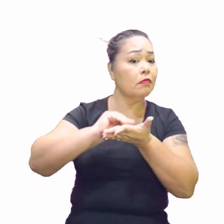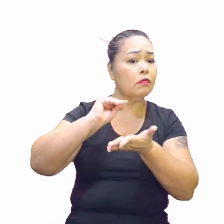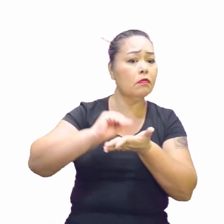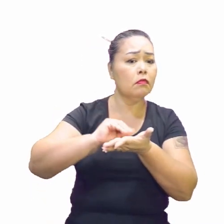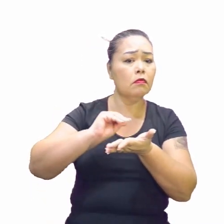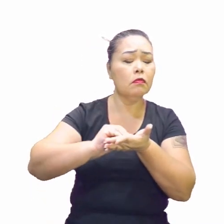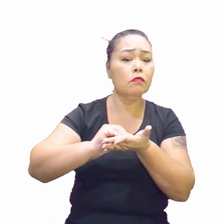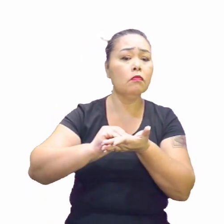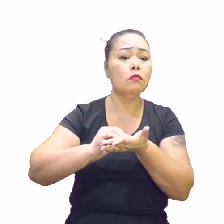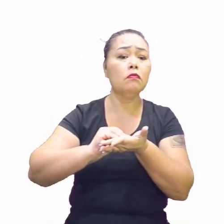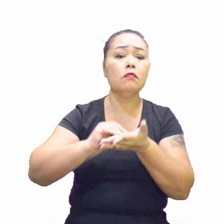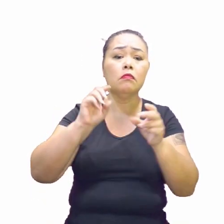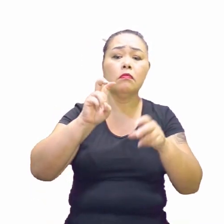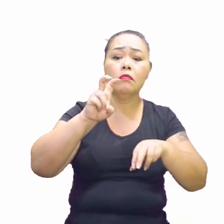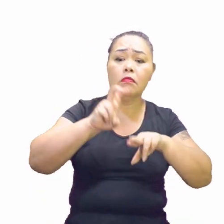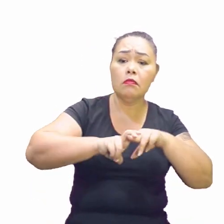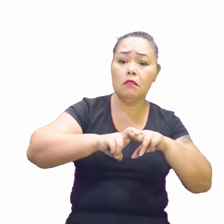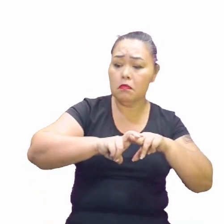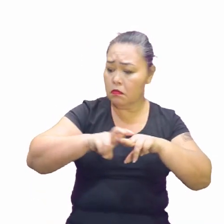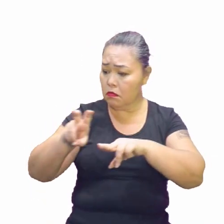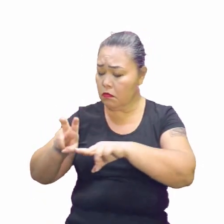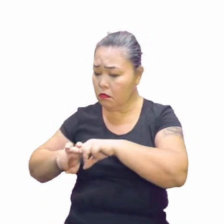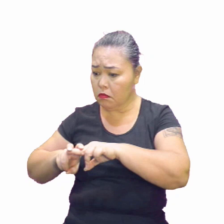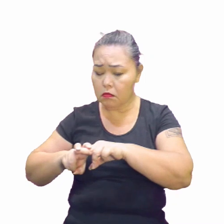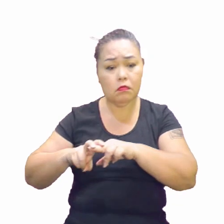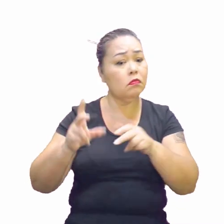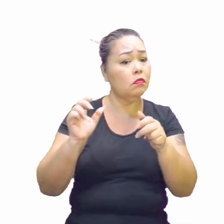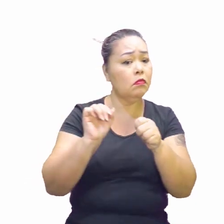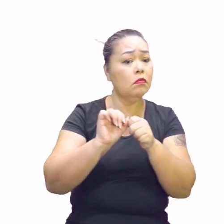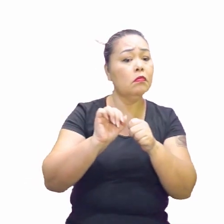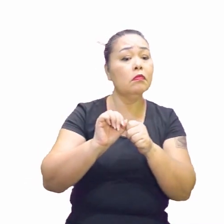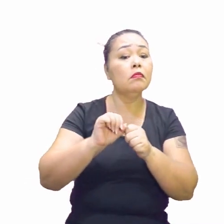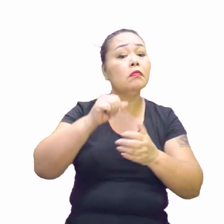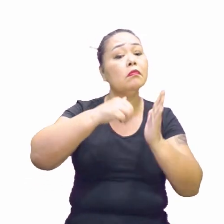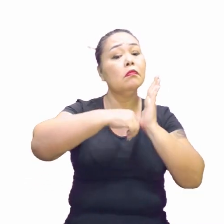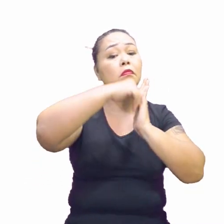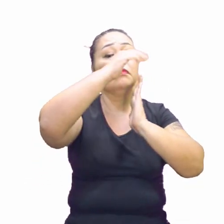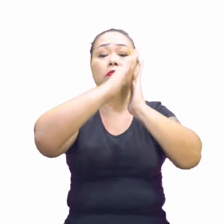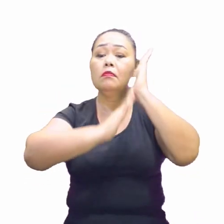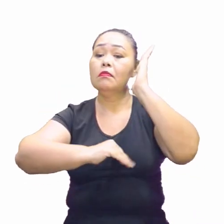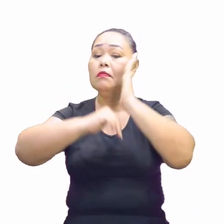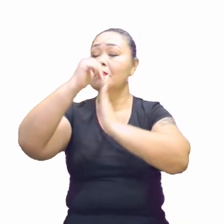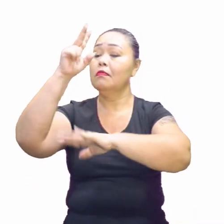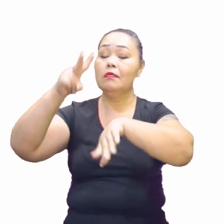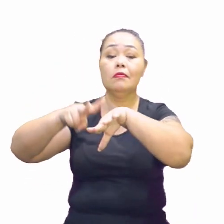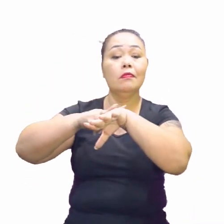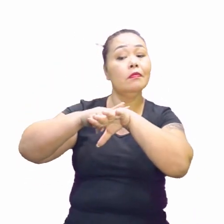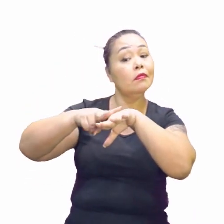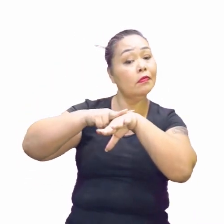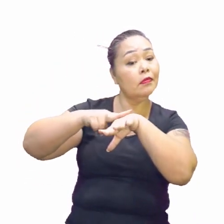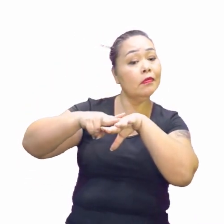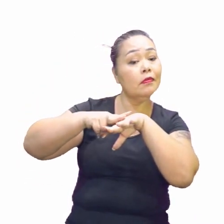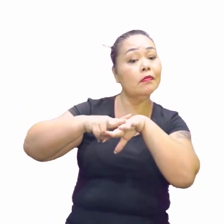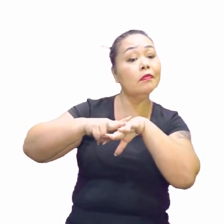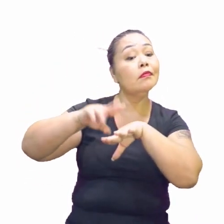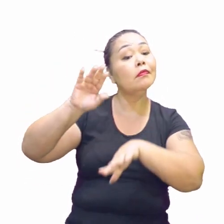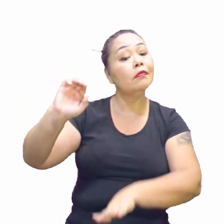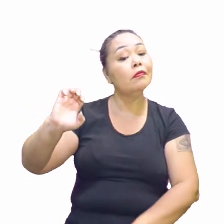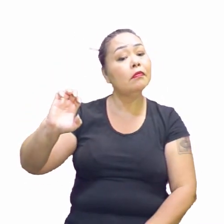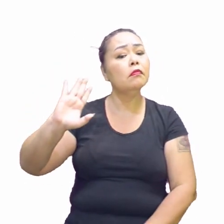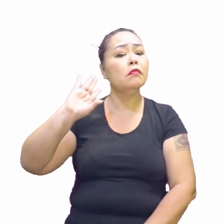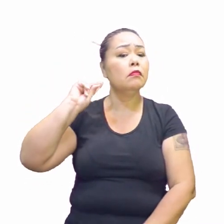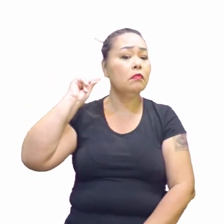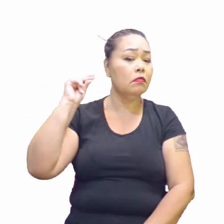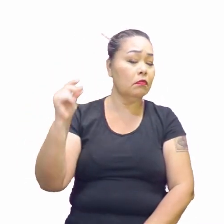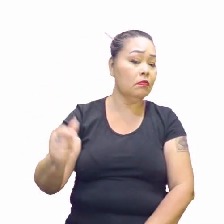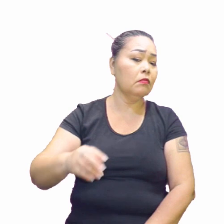faltava um banco e uma cadeira. D, pintou-se as paredes de verde. E a letra E,